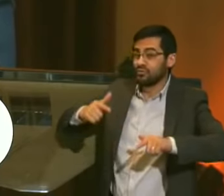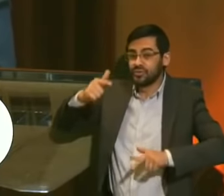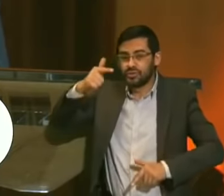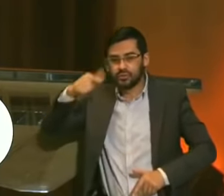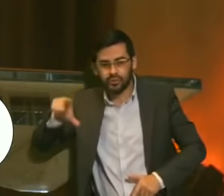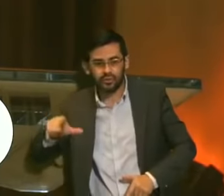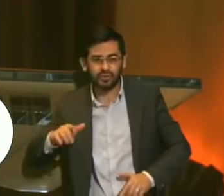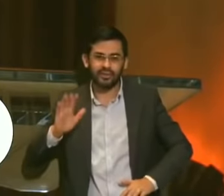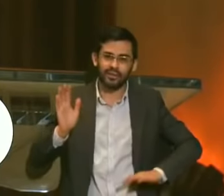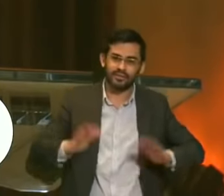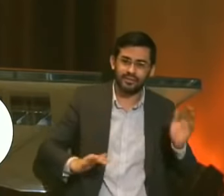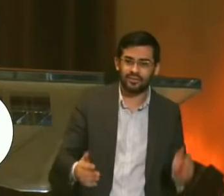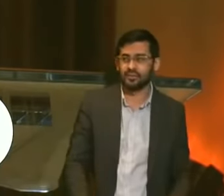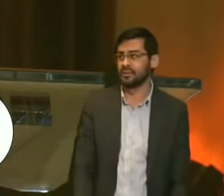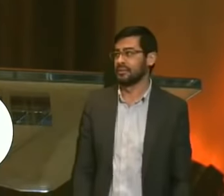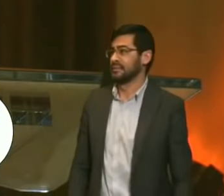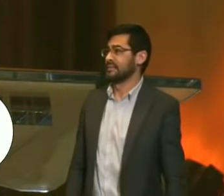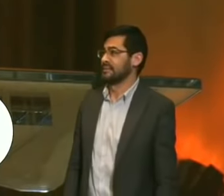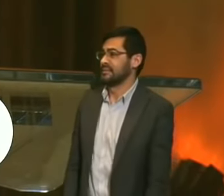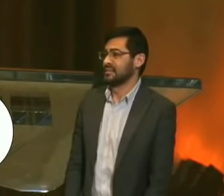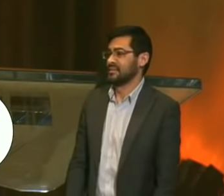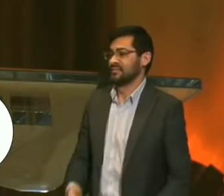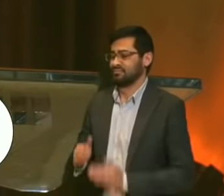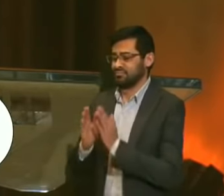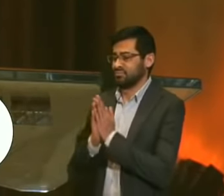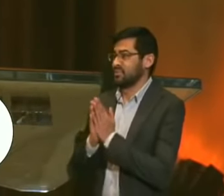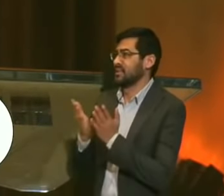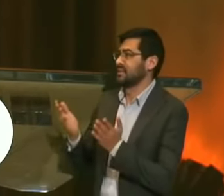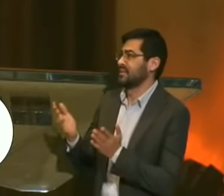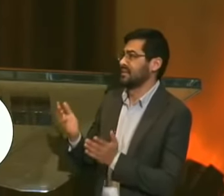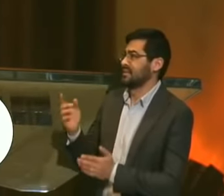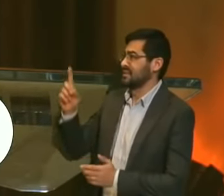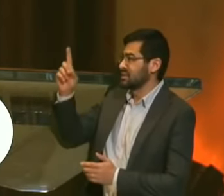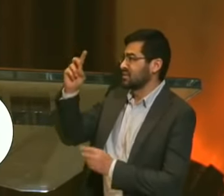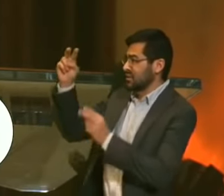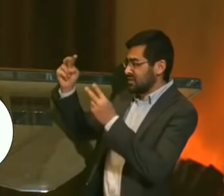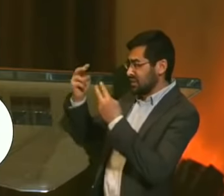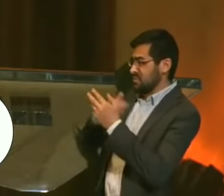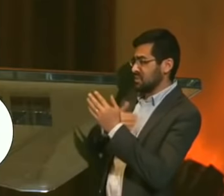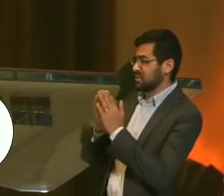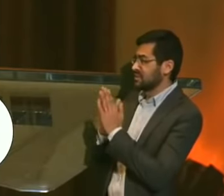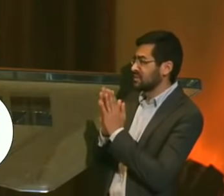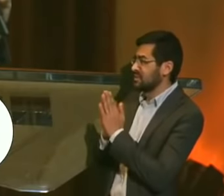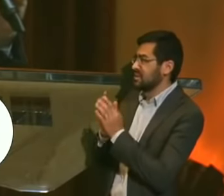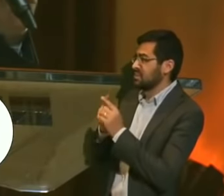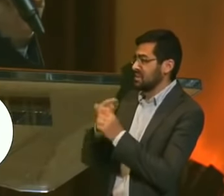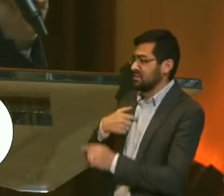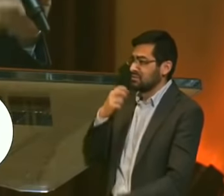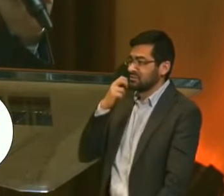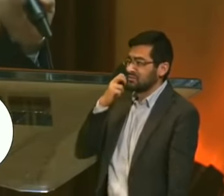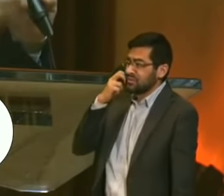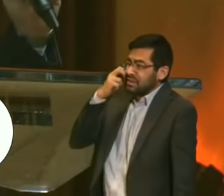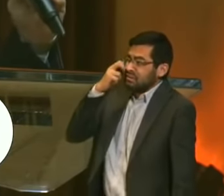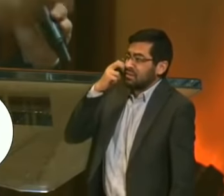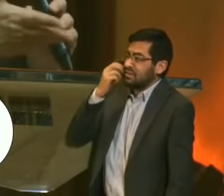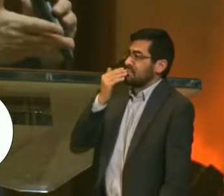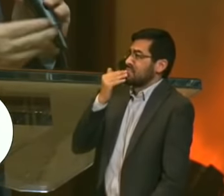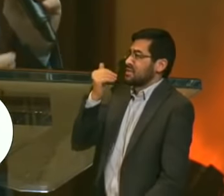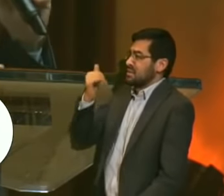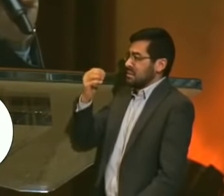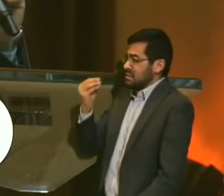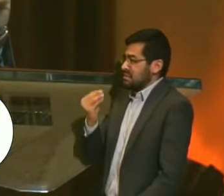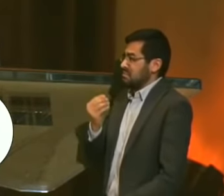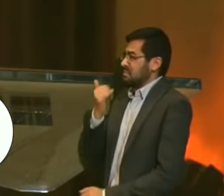Tem hora que você vai falar, olhar para Deus na oração e dizer: Senhor, será que o Senhor vai me ouvir? Porque eu estou com vergonha de pedir perdão pelo